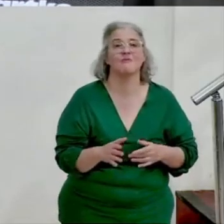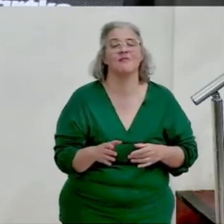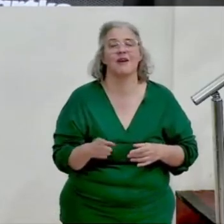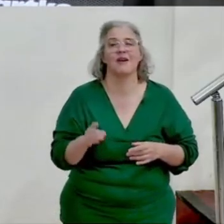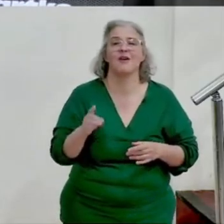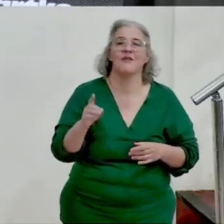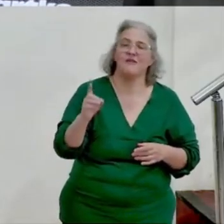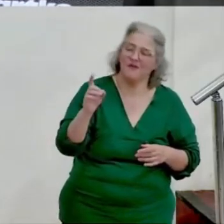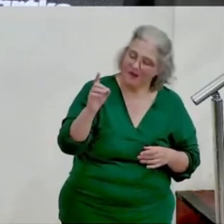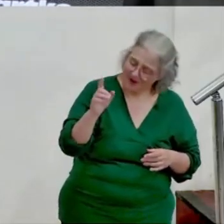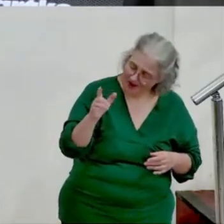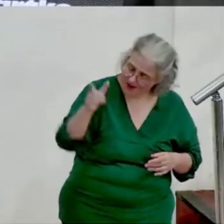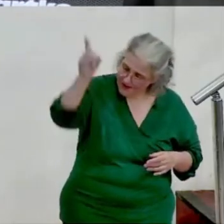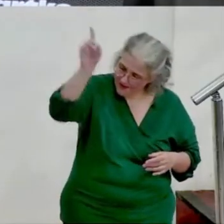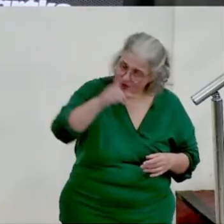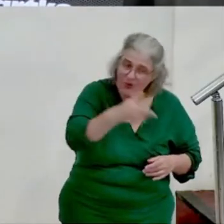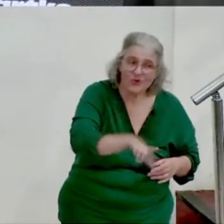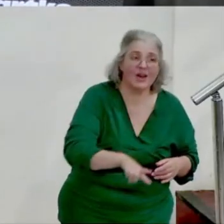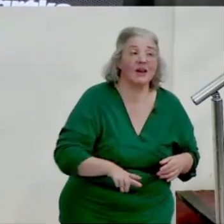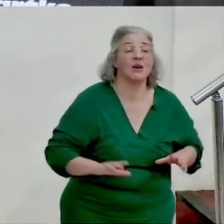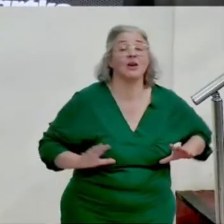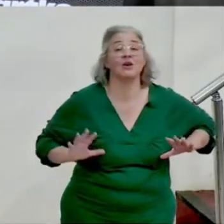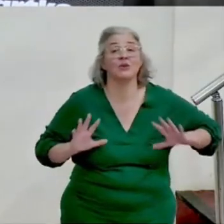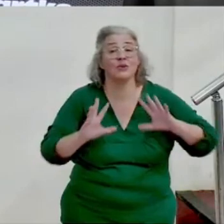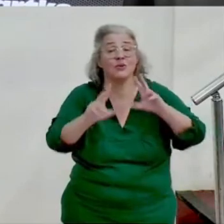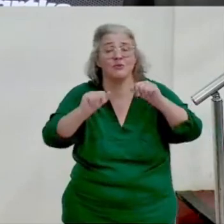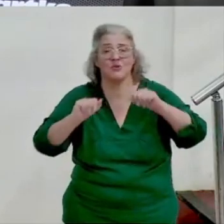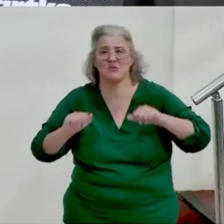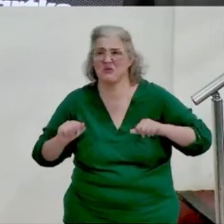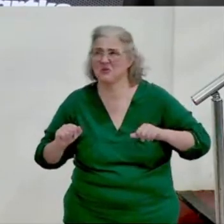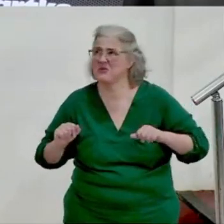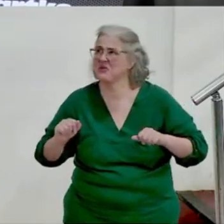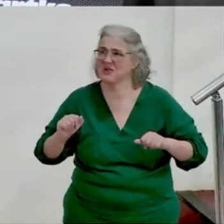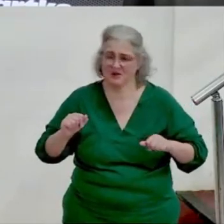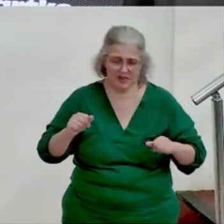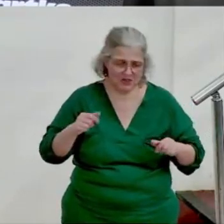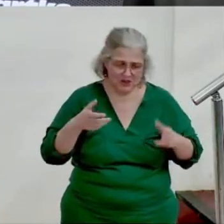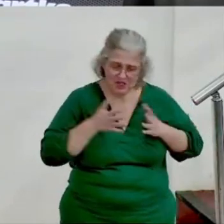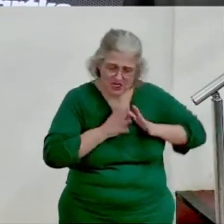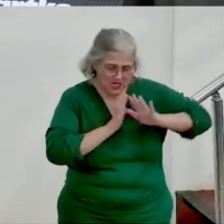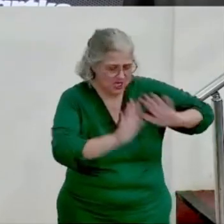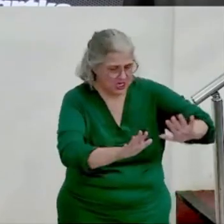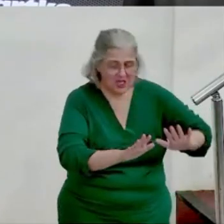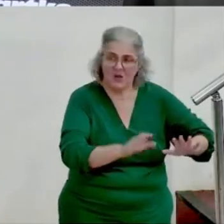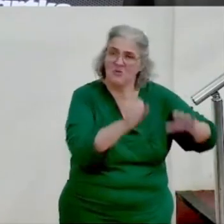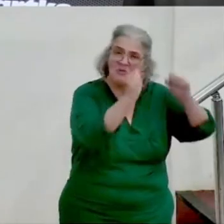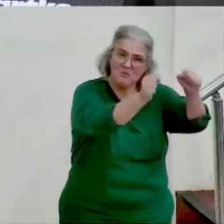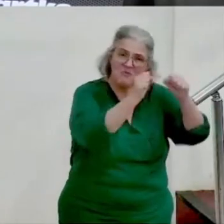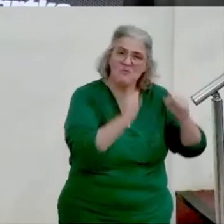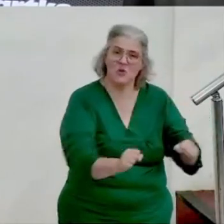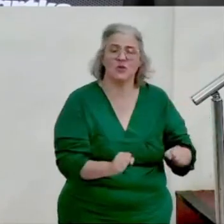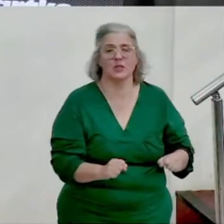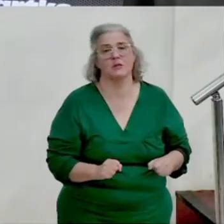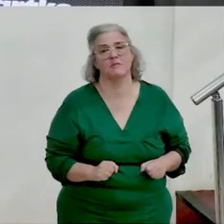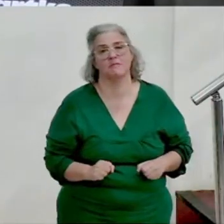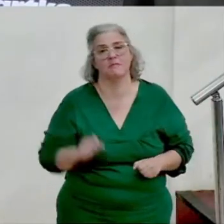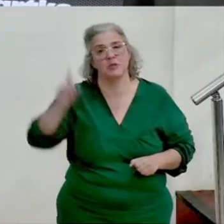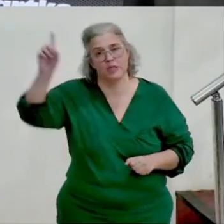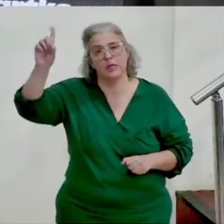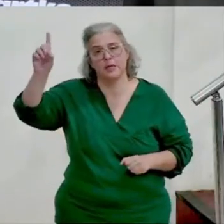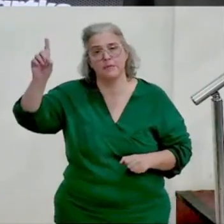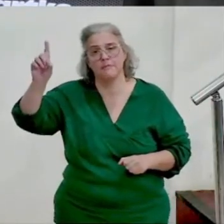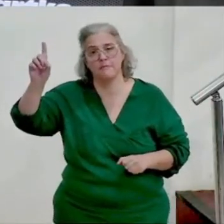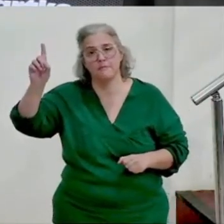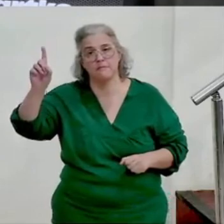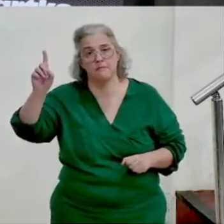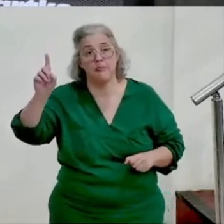para todos aqueles que rejeitaram a sua autoridade e o seu poder, e para todos aqueles que adoraram a criatura em vez de